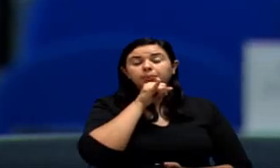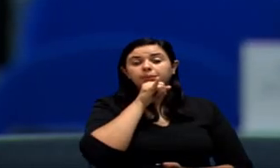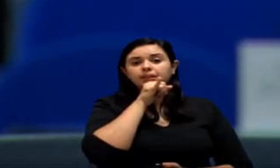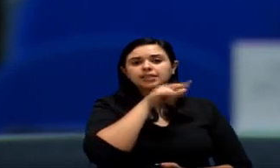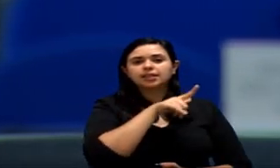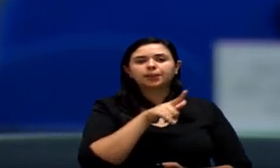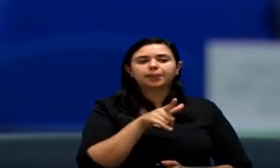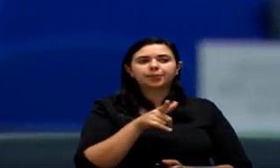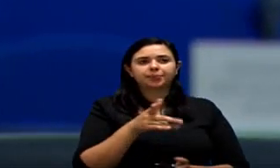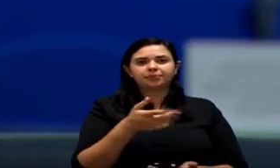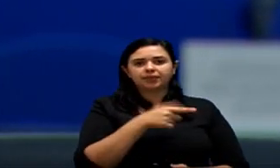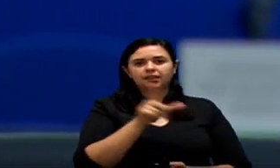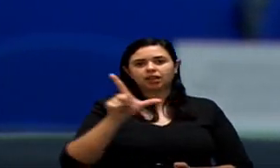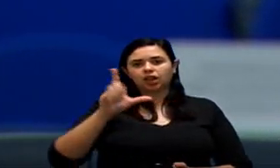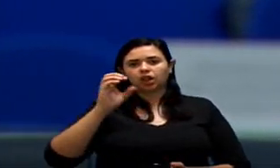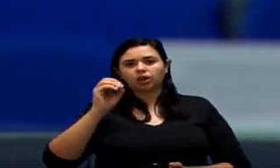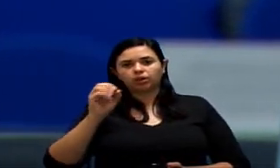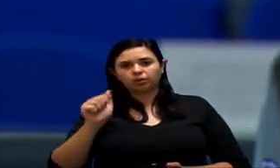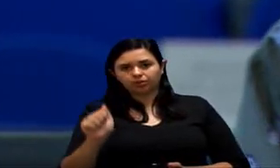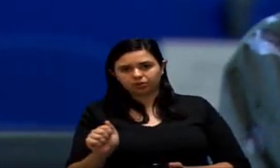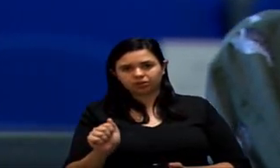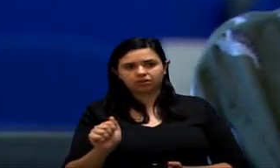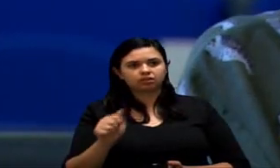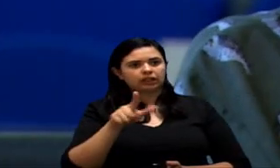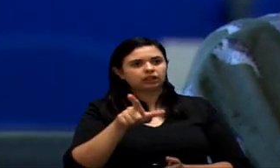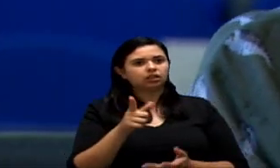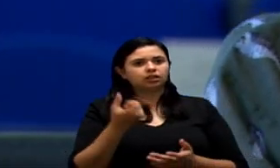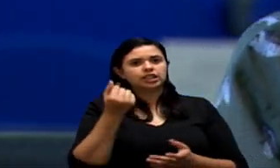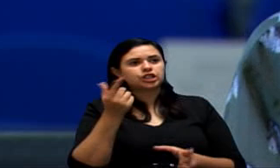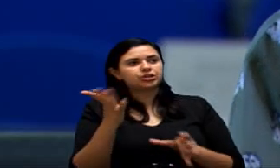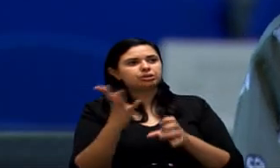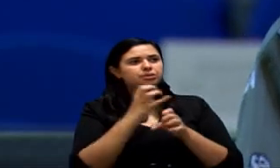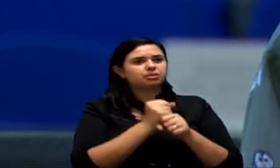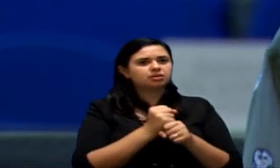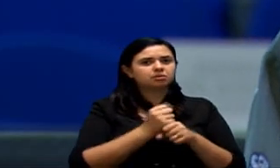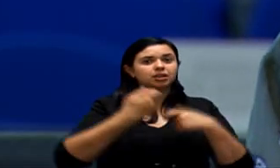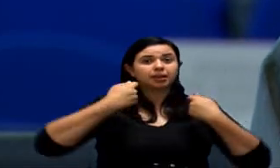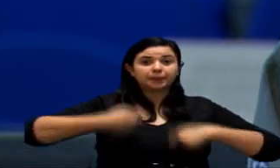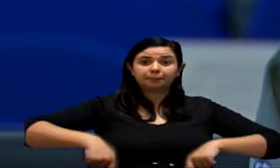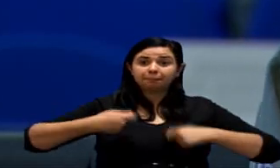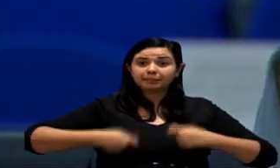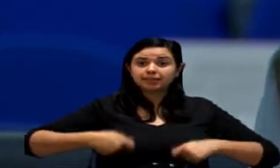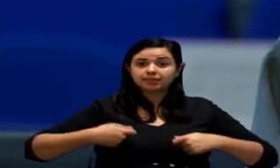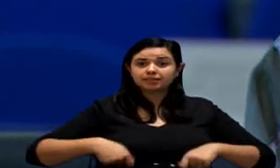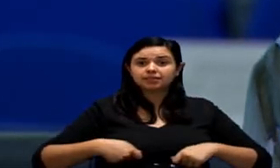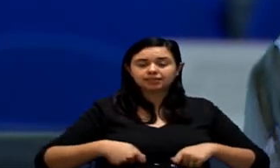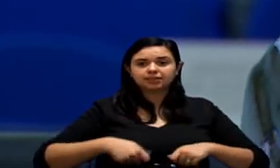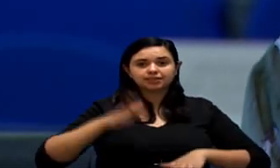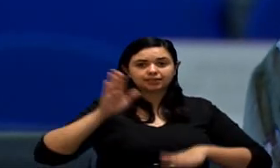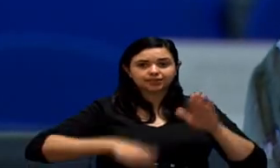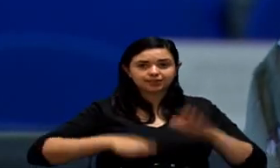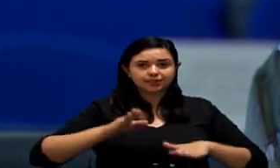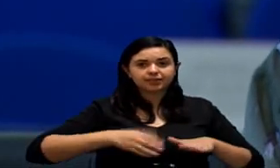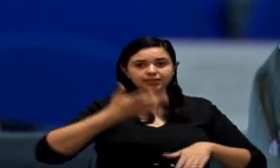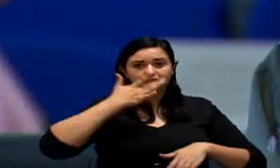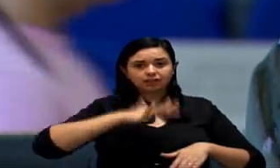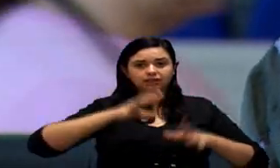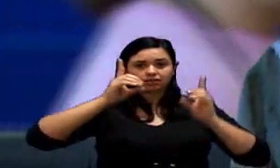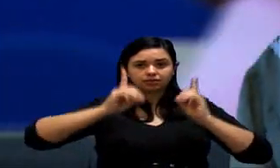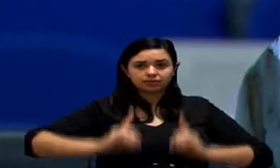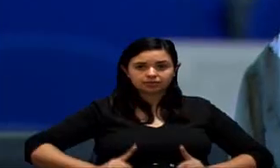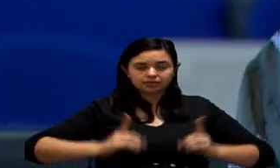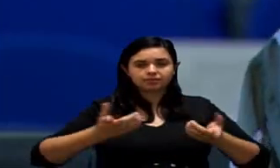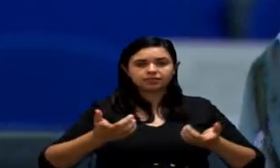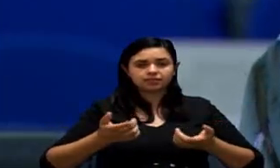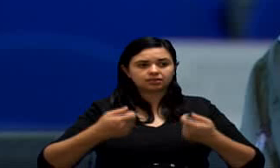prefeitura utilizará do orçamento da cidade para as crianças que têm alguma... As crianças com deficiência, né,